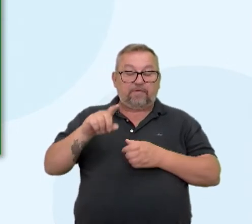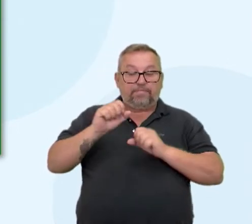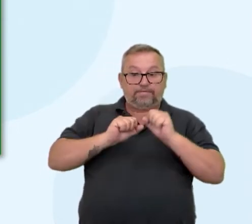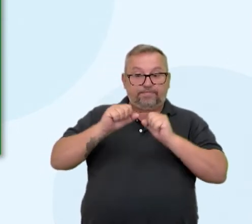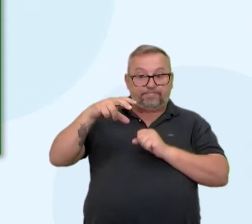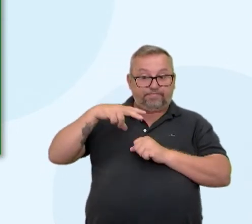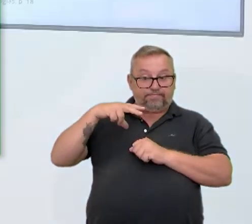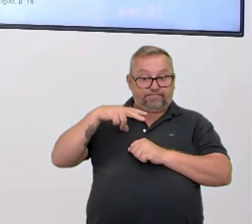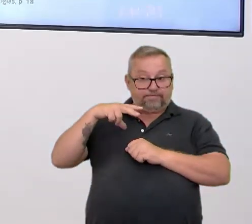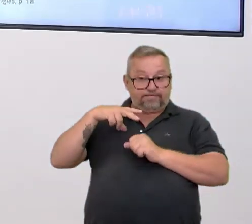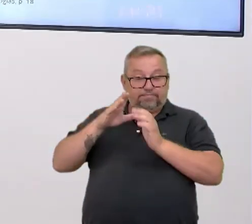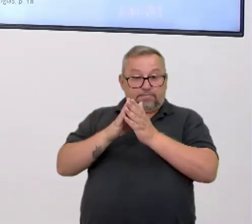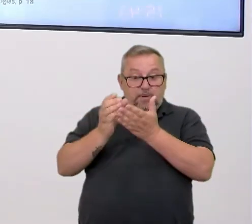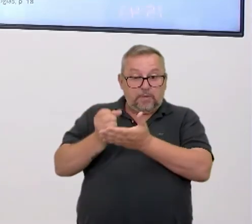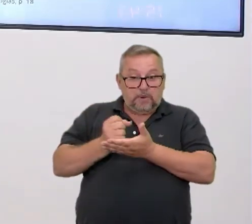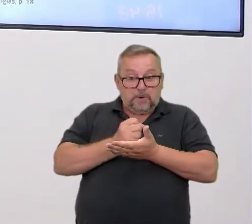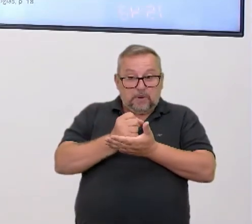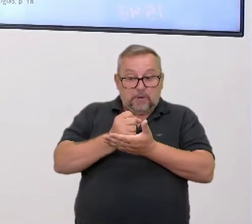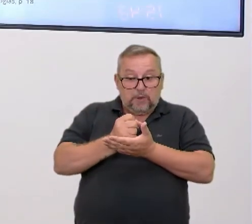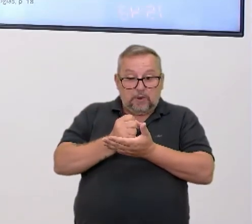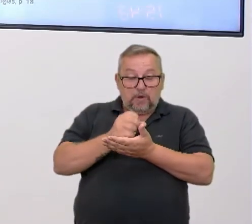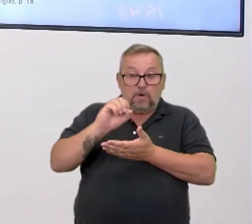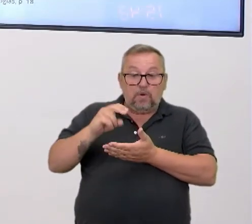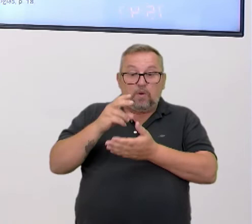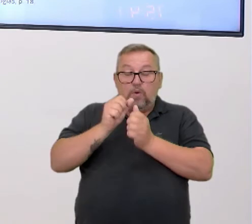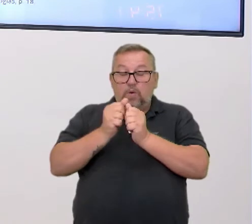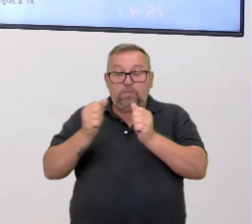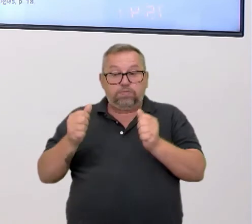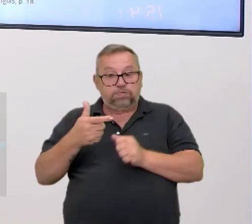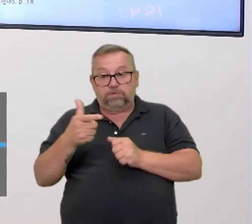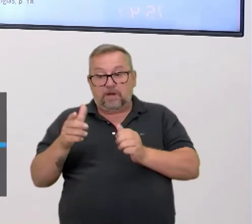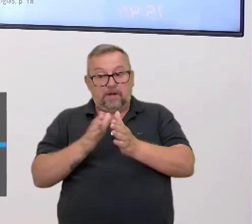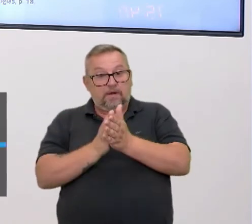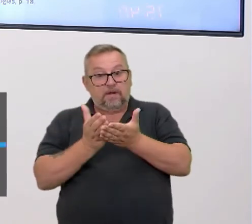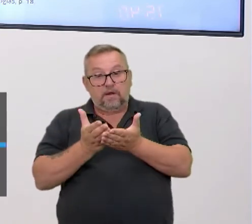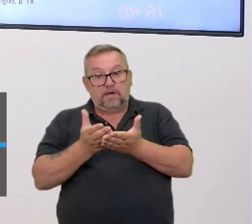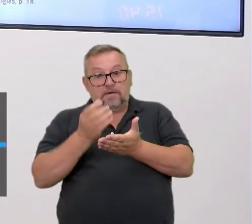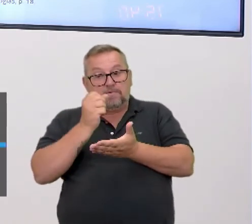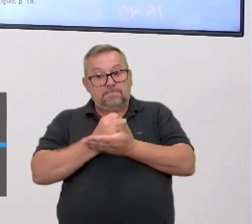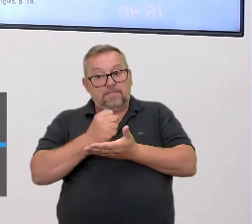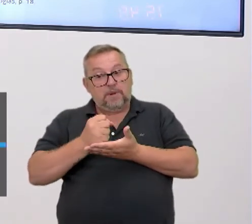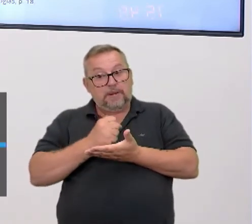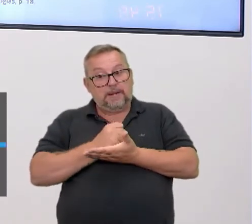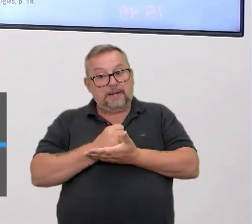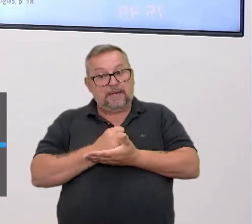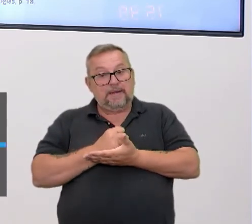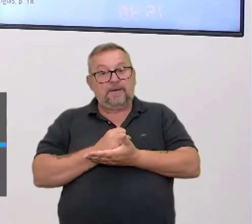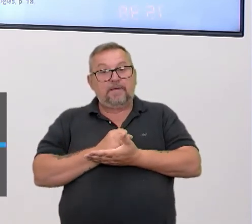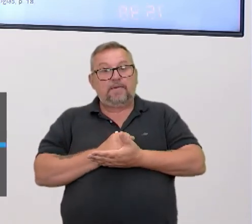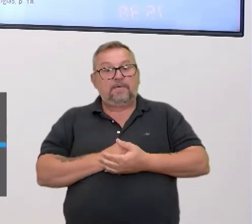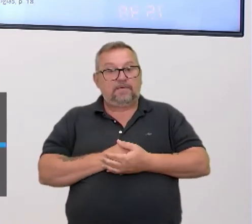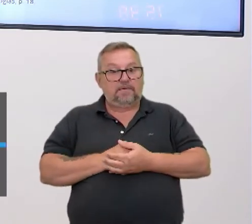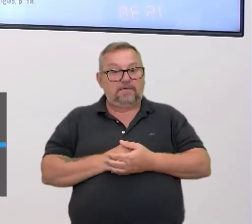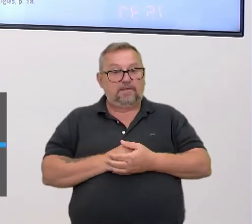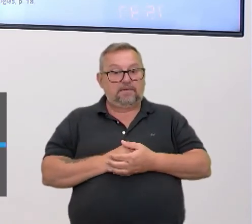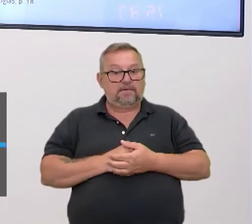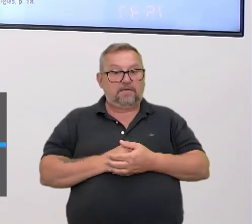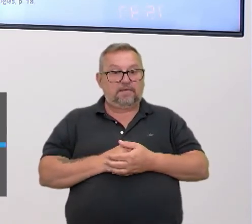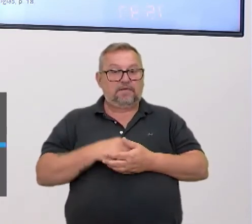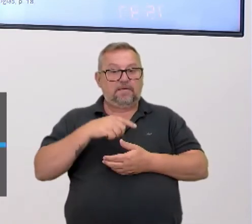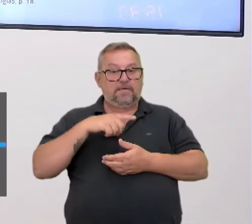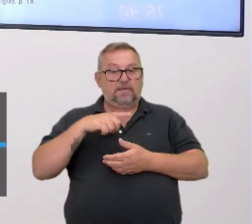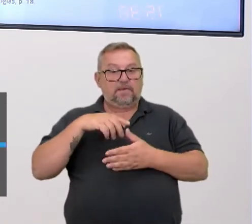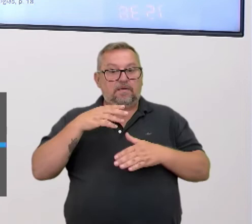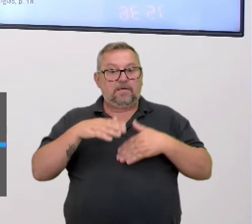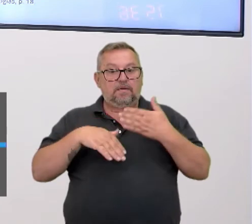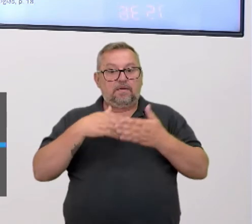trabalha com carteira assinada ou sem carteira assinada? Entendeu? Com carteira assinada, existe todo um processo,